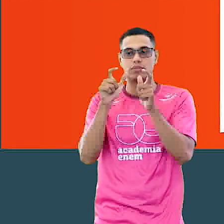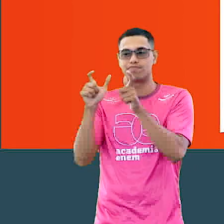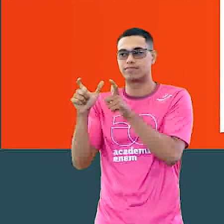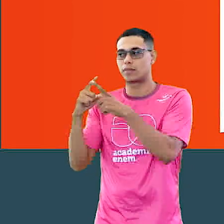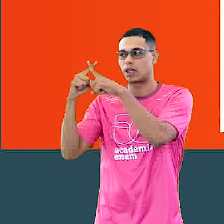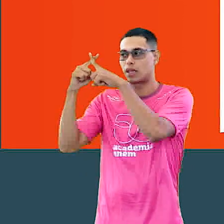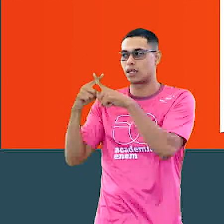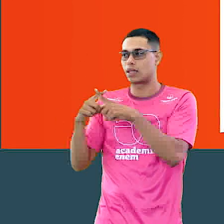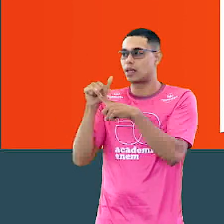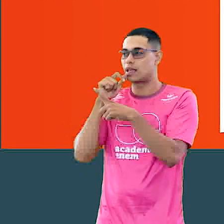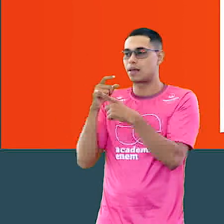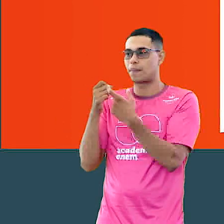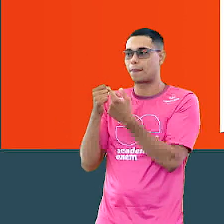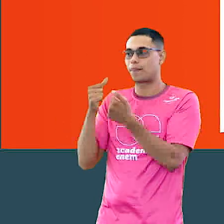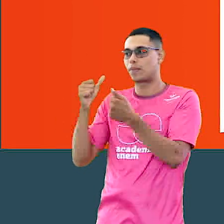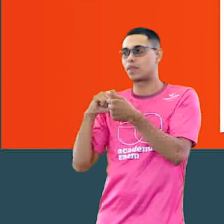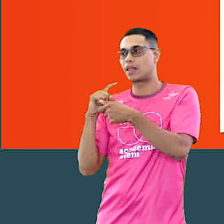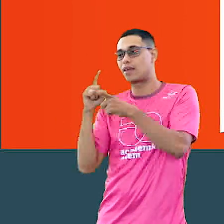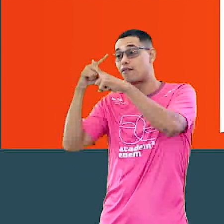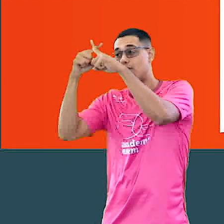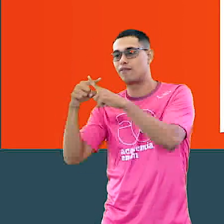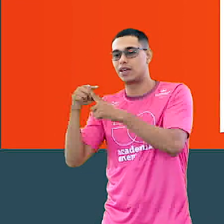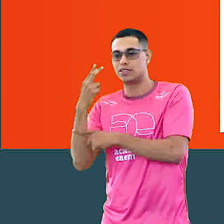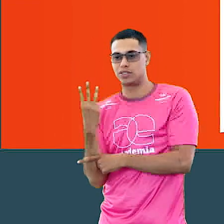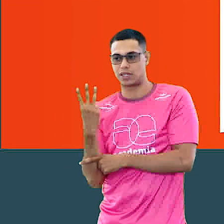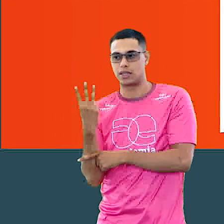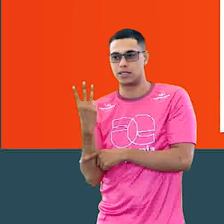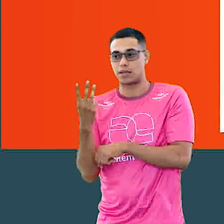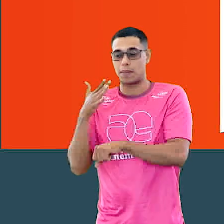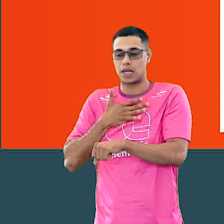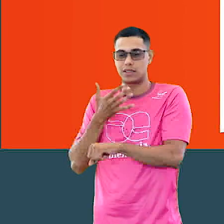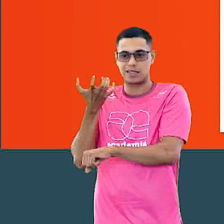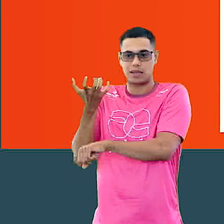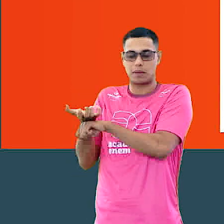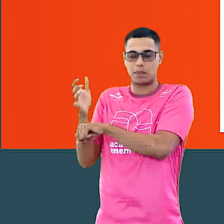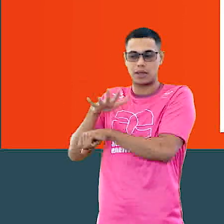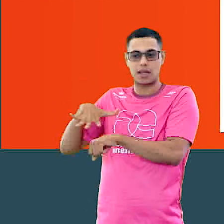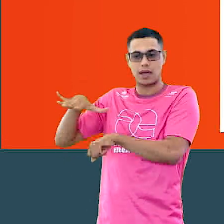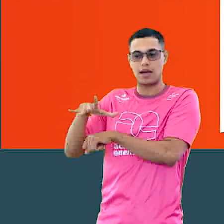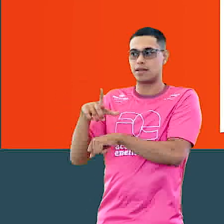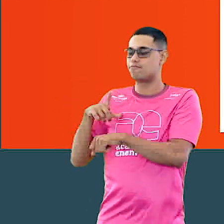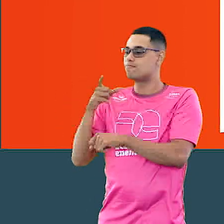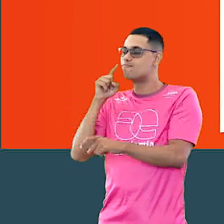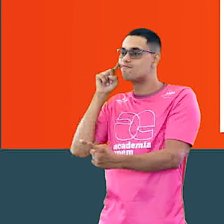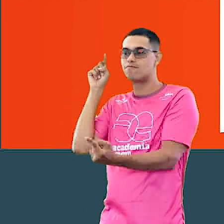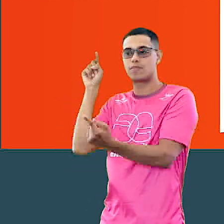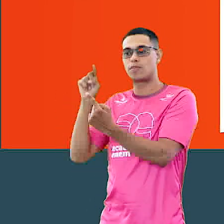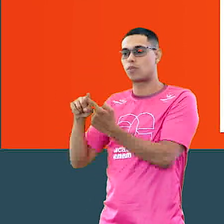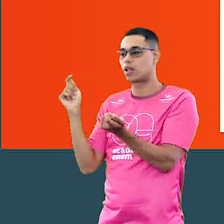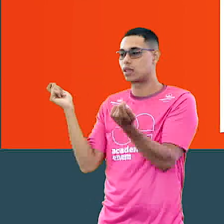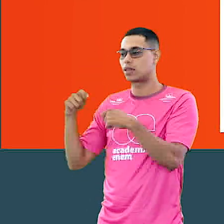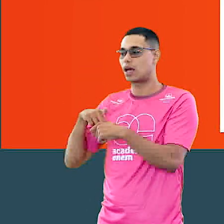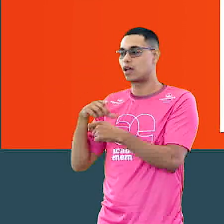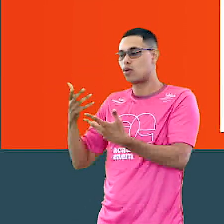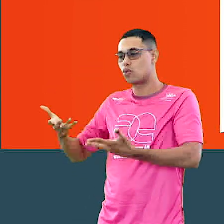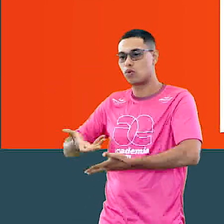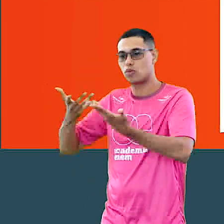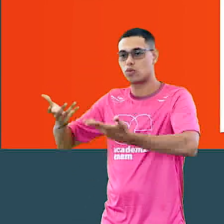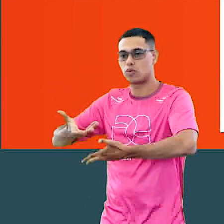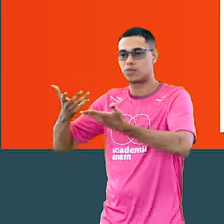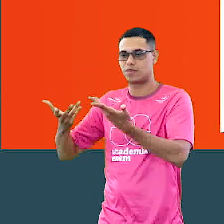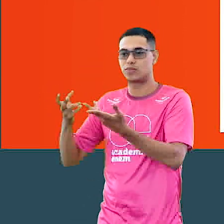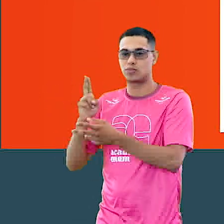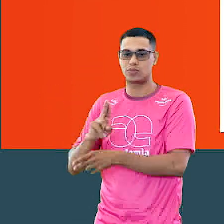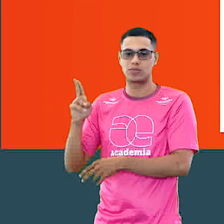é peso 3, tem um maior peso, a disciplina que você gosta muito, potencializa a sua nota para cima.